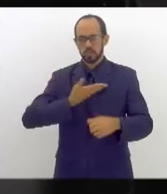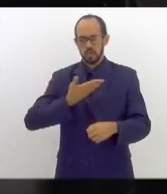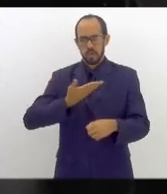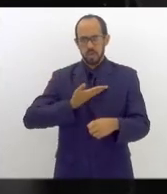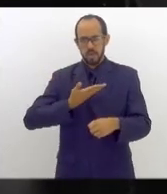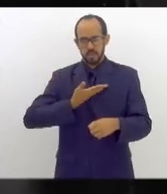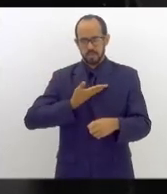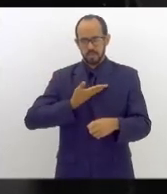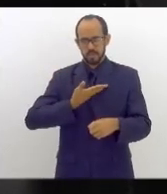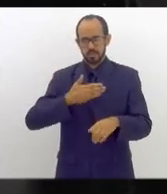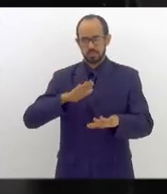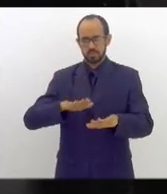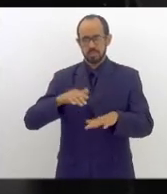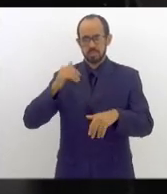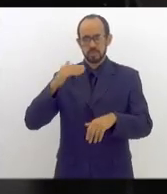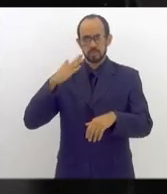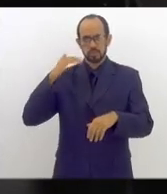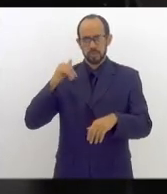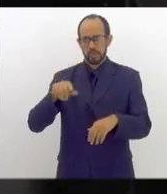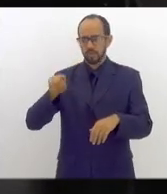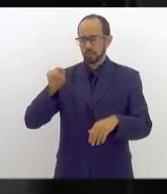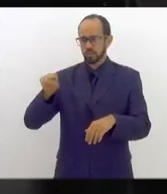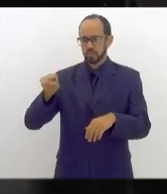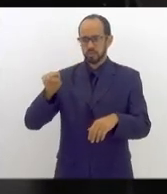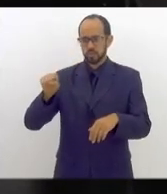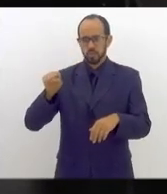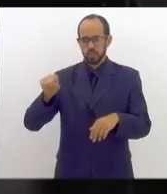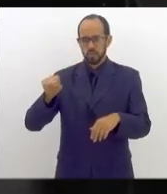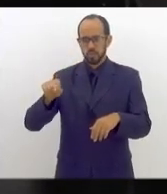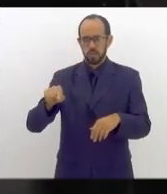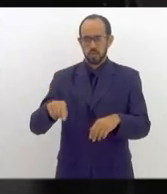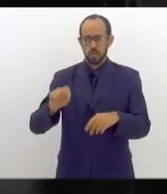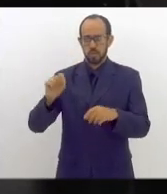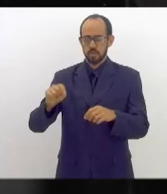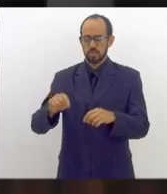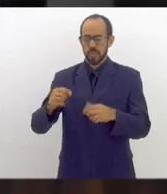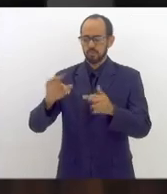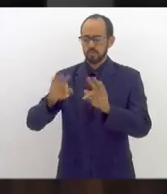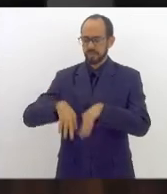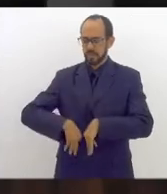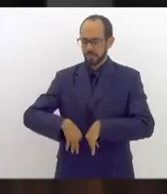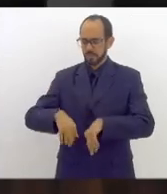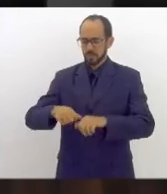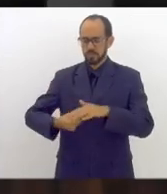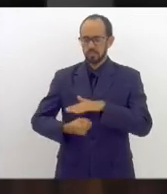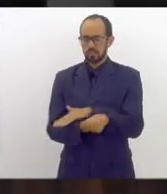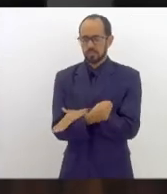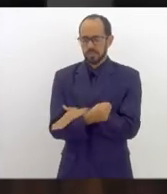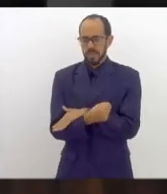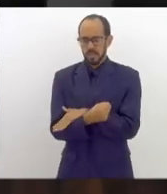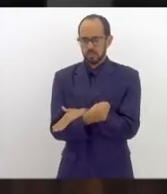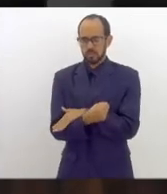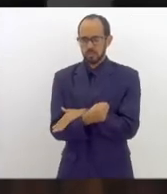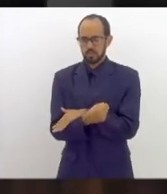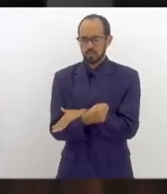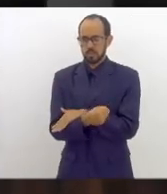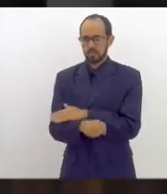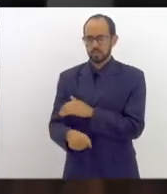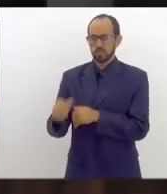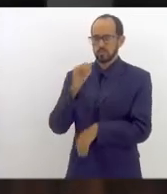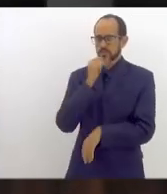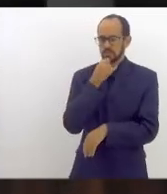eu sei que vossa excelência tá deixando essa casa lastimavelmente o excelência